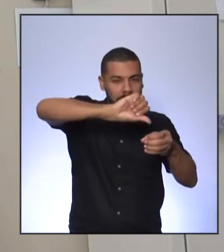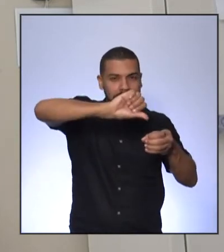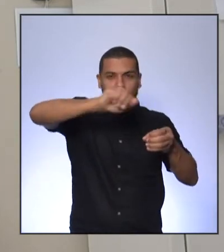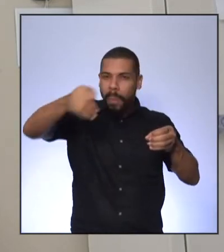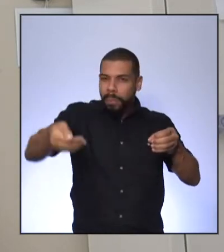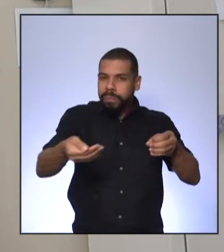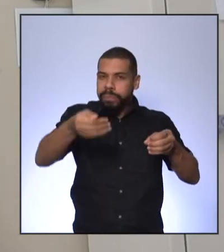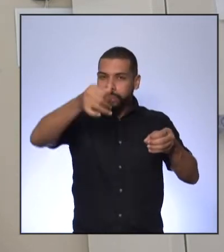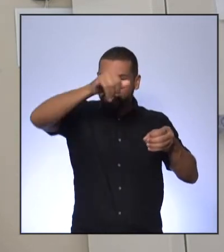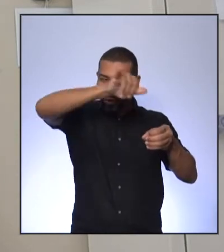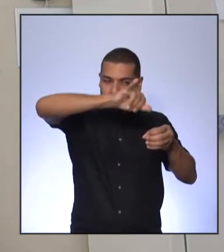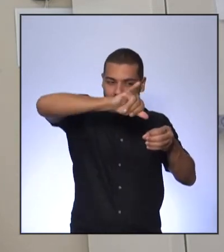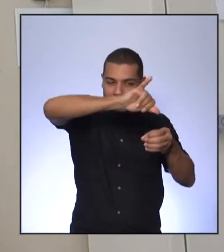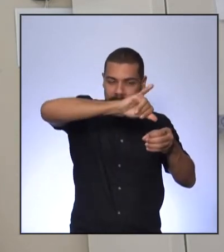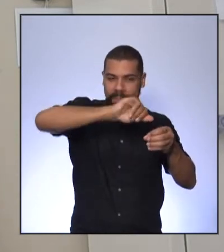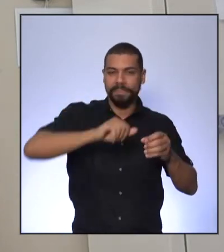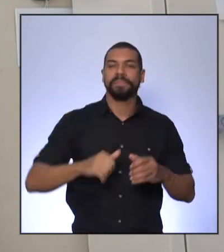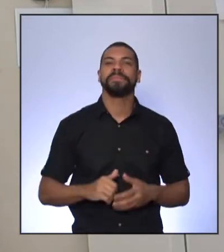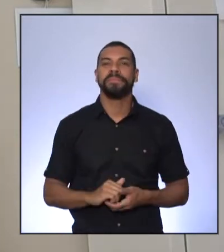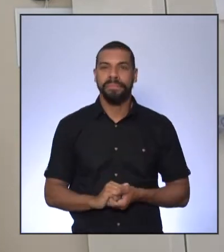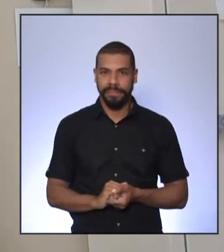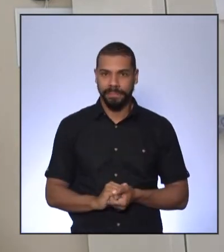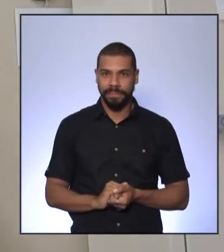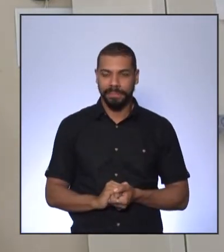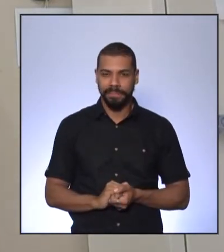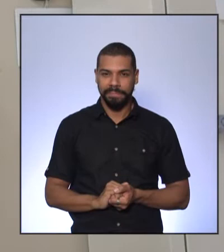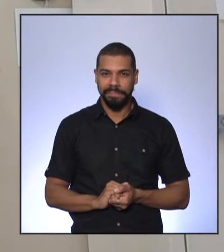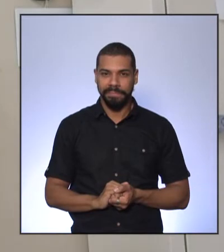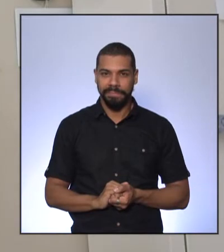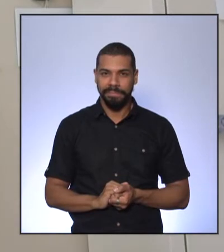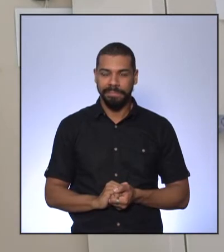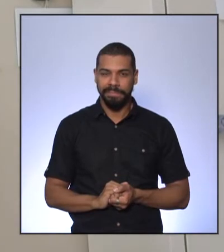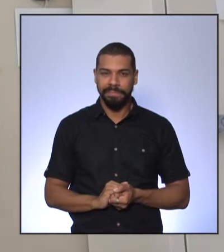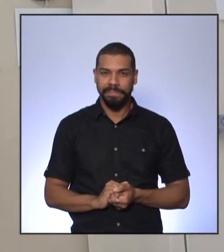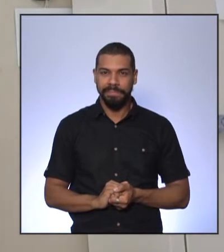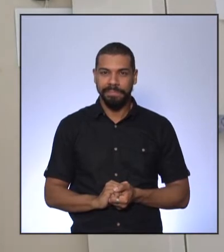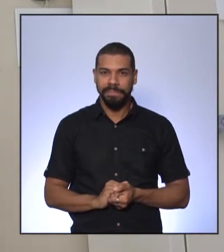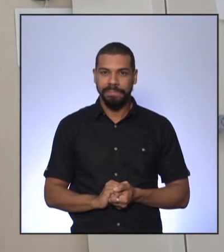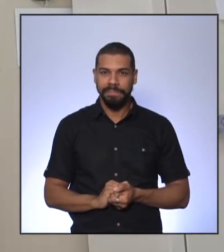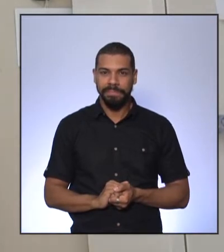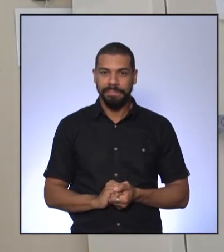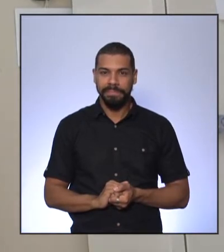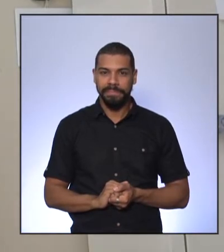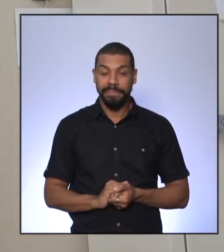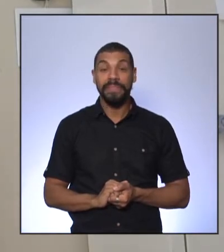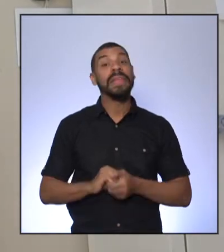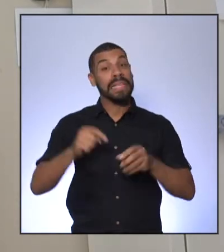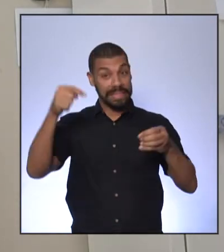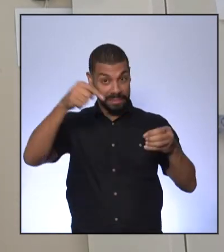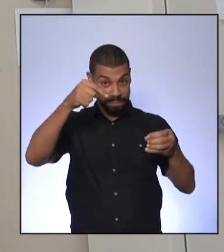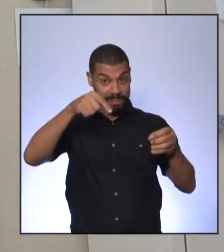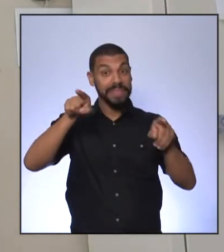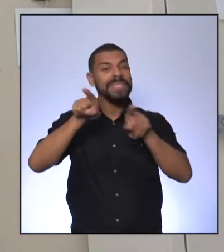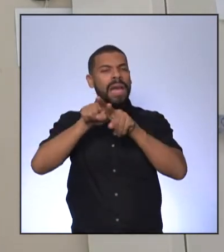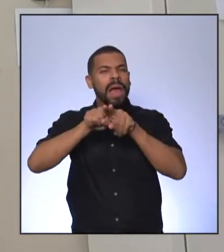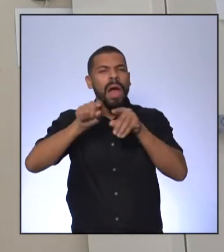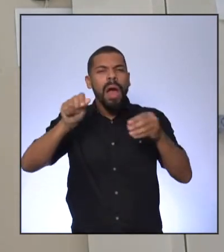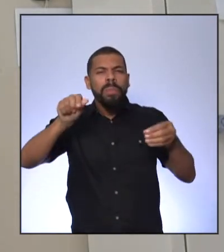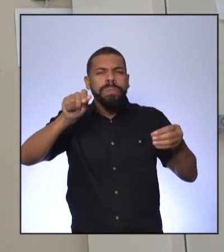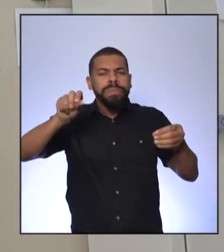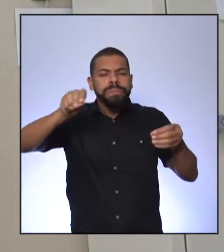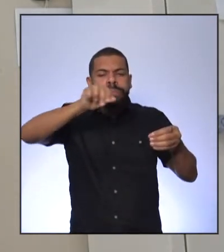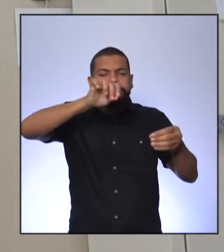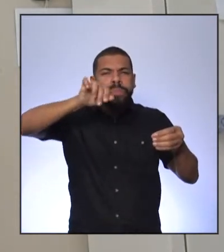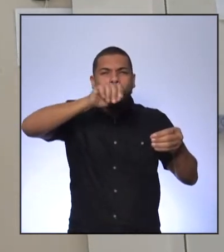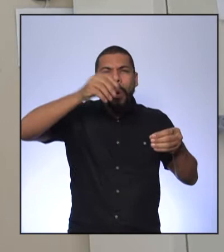colher, 2 colheres, com muito cuidado, né? Vou adicionar nela uma pitadinha de